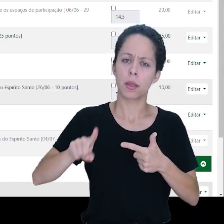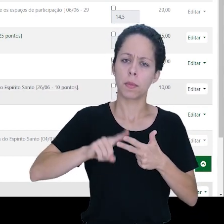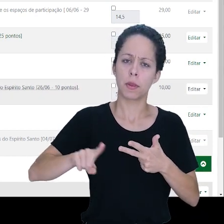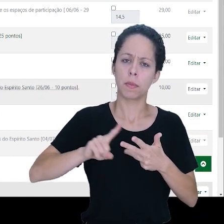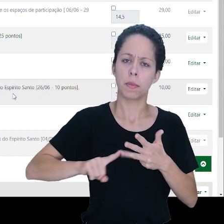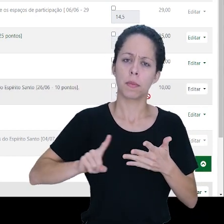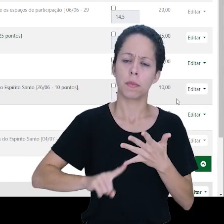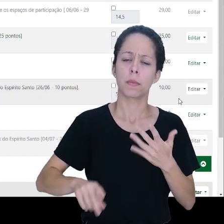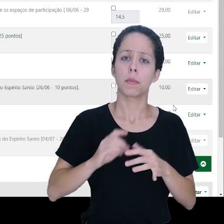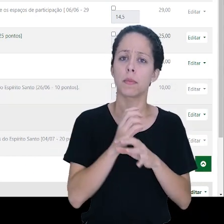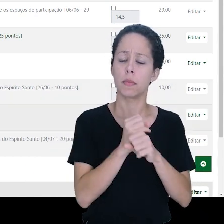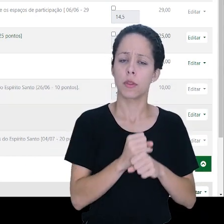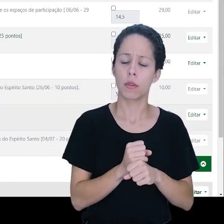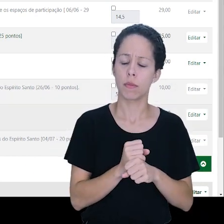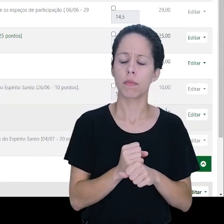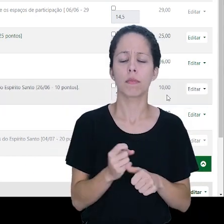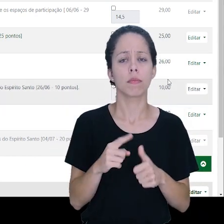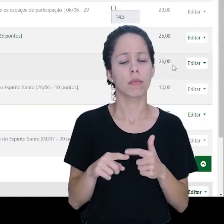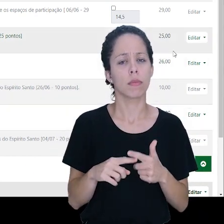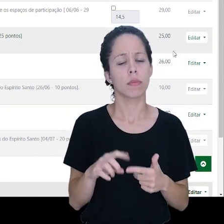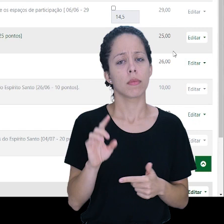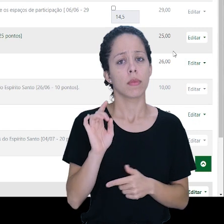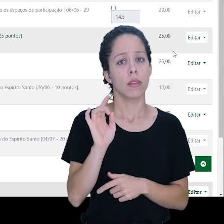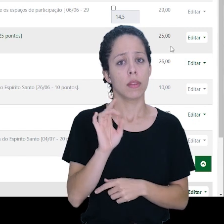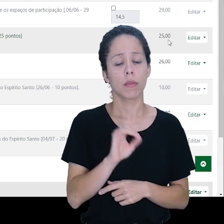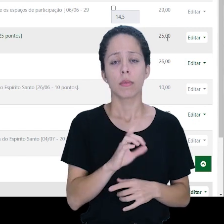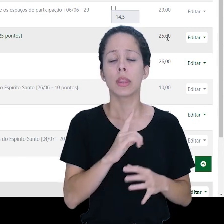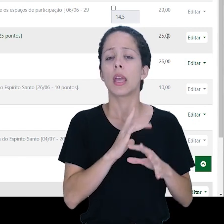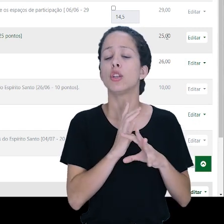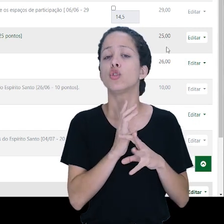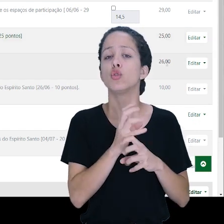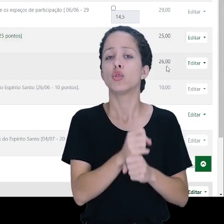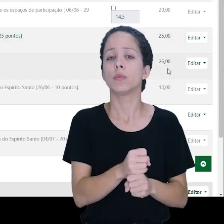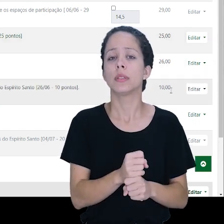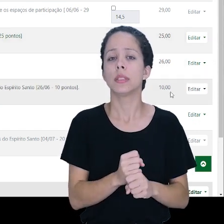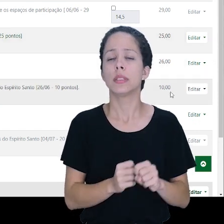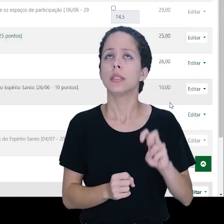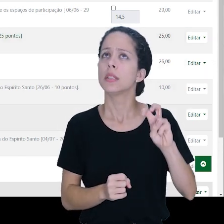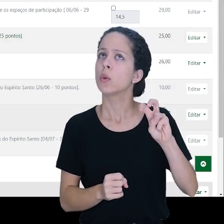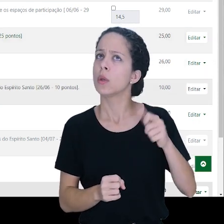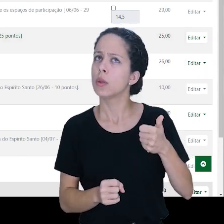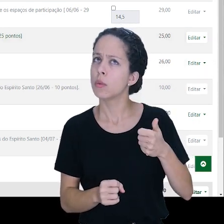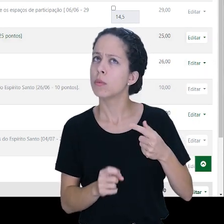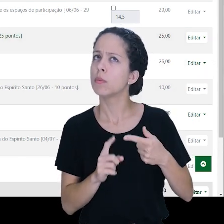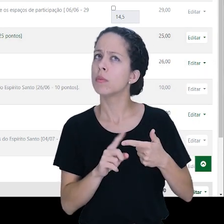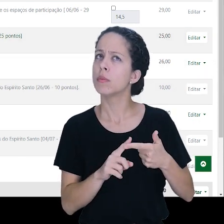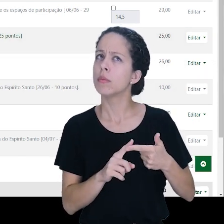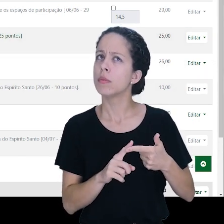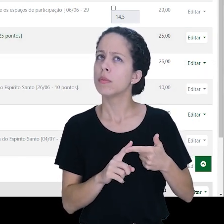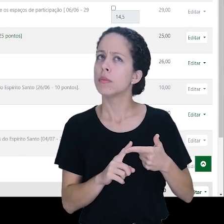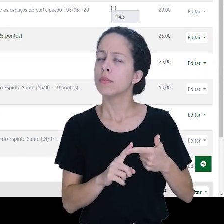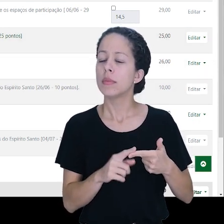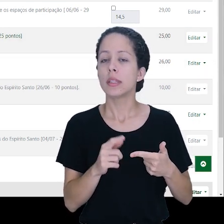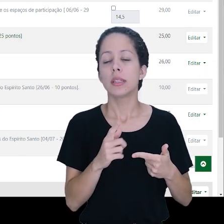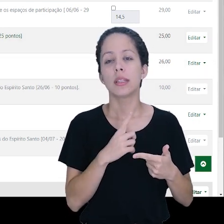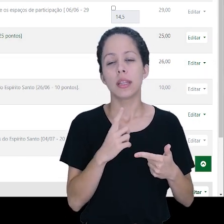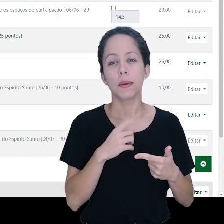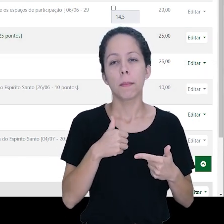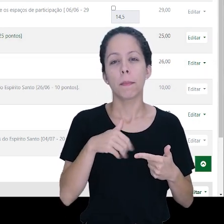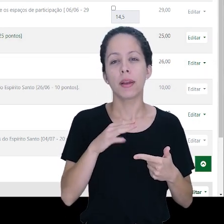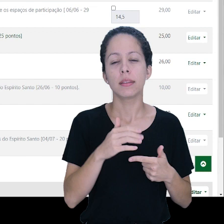e a atividade 4 e a atividade 3 10 pontos cada um ou seja 51 61 71